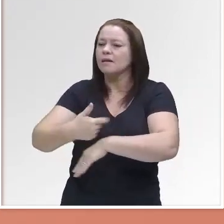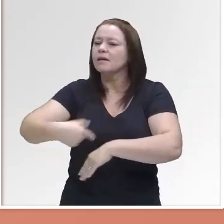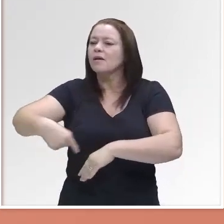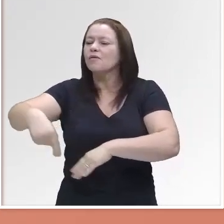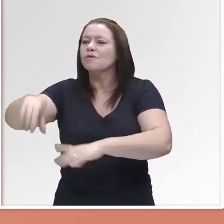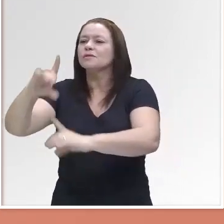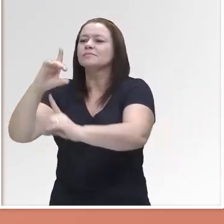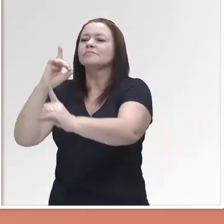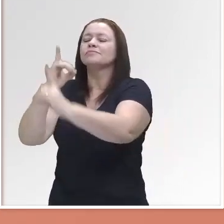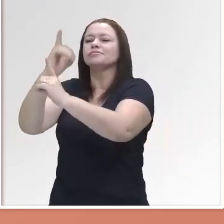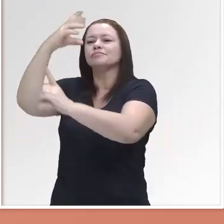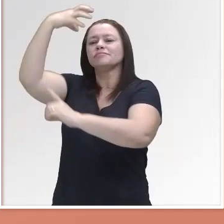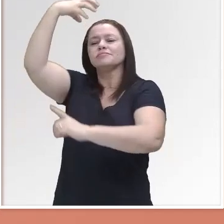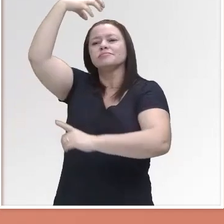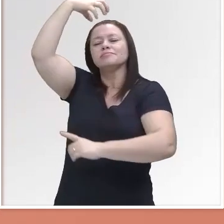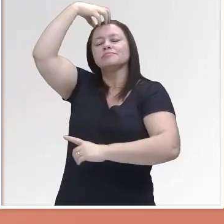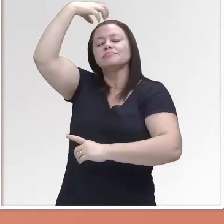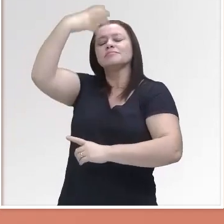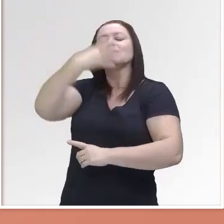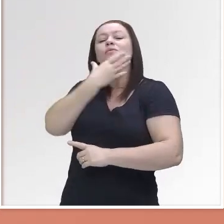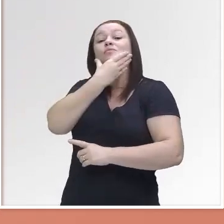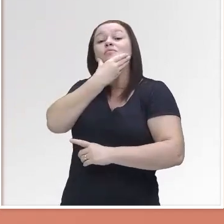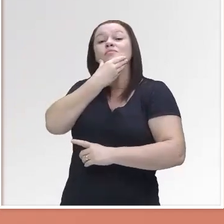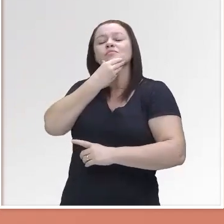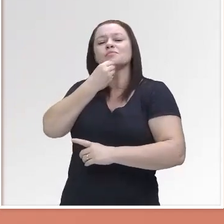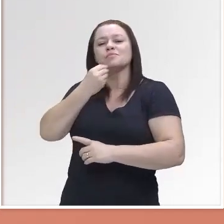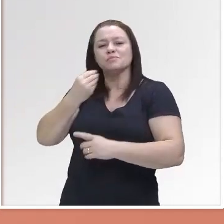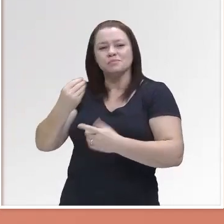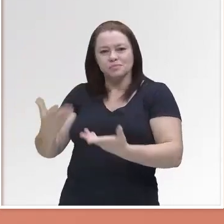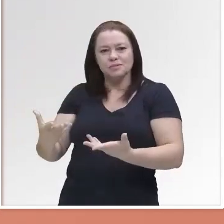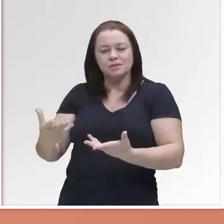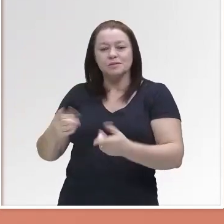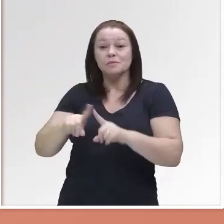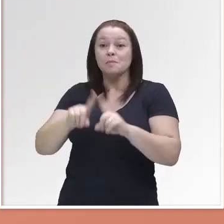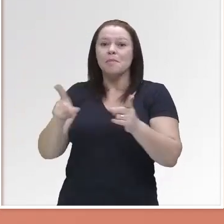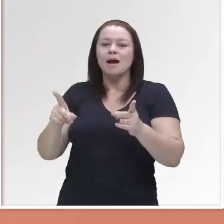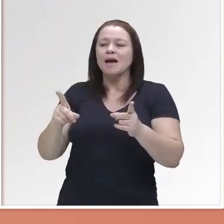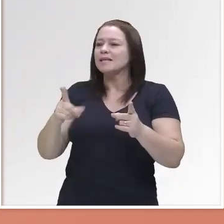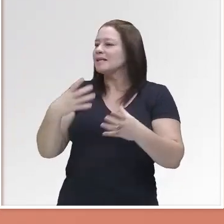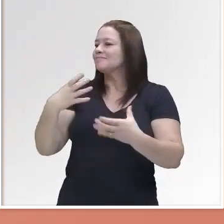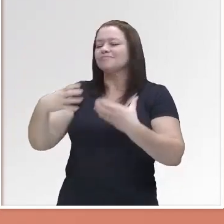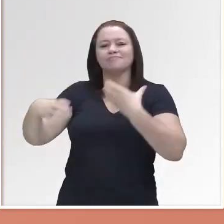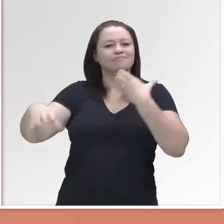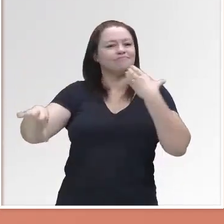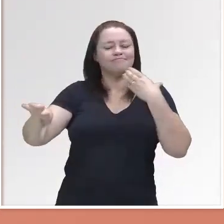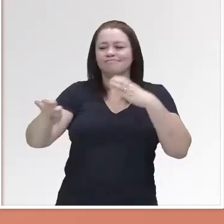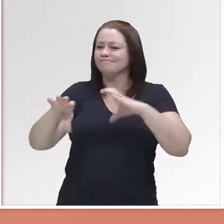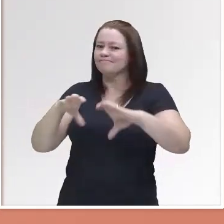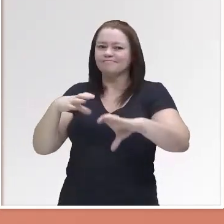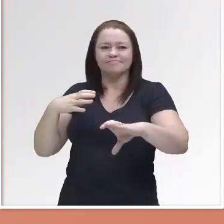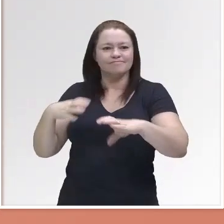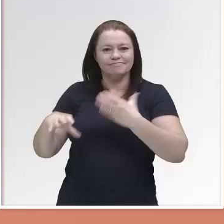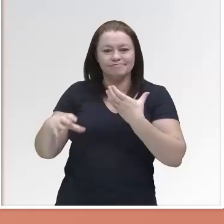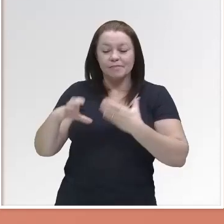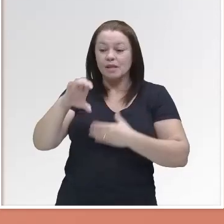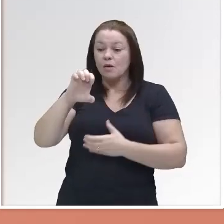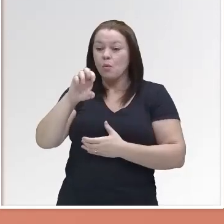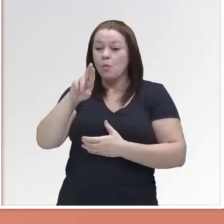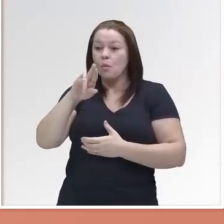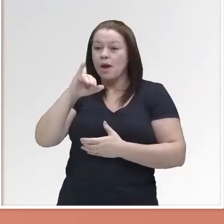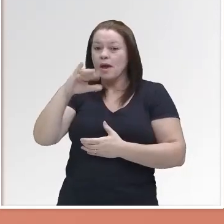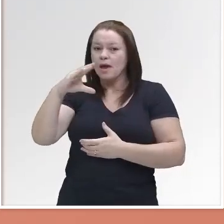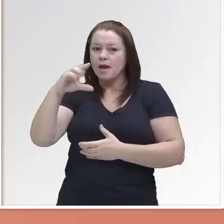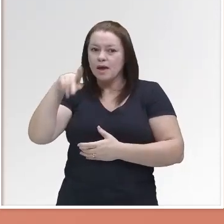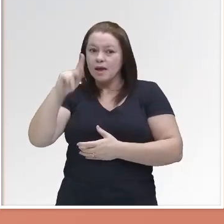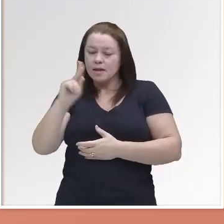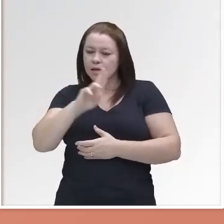que Ariel era a sereia que o tinha salvado. Mas por que não cantava? Eric levou Ariel para o palácio e